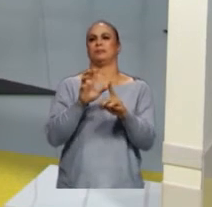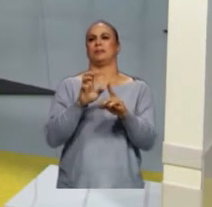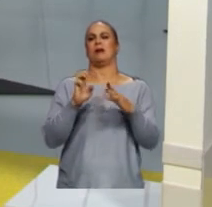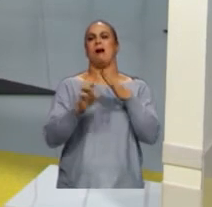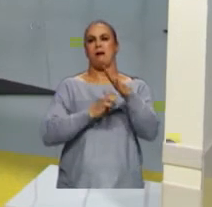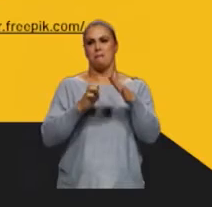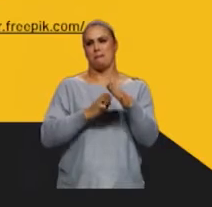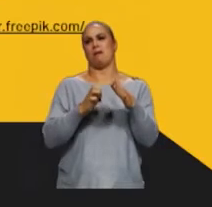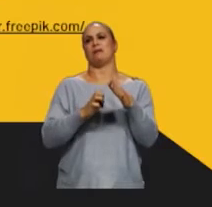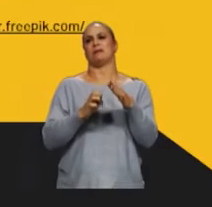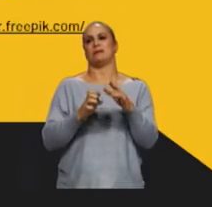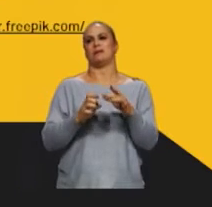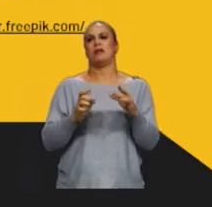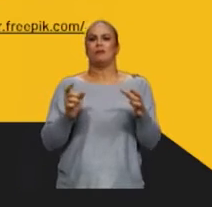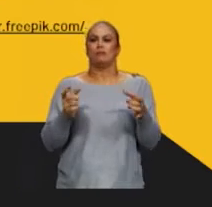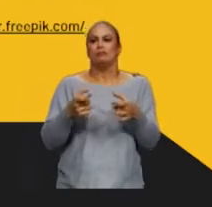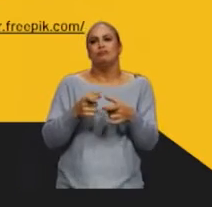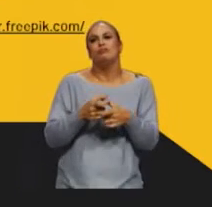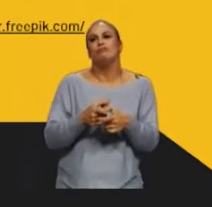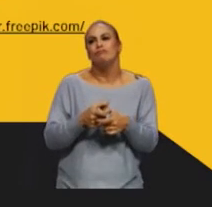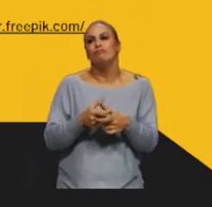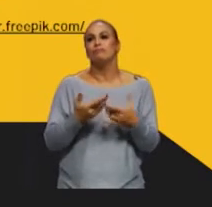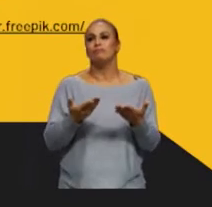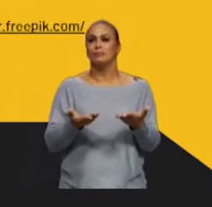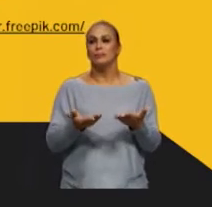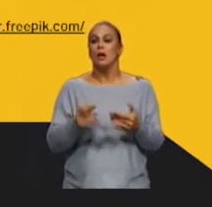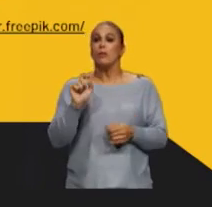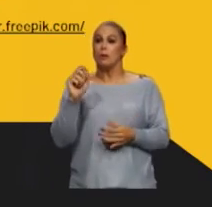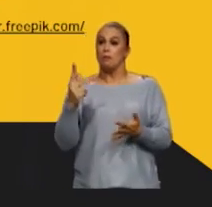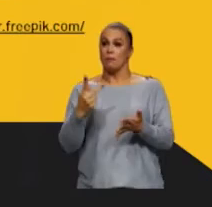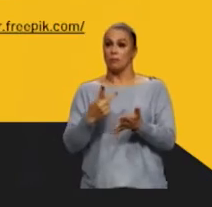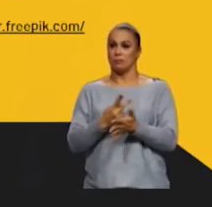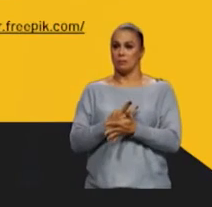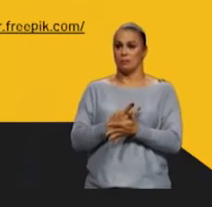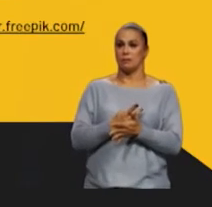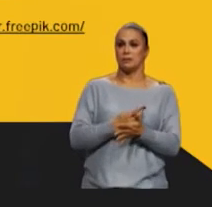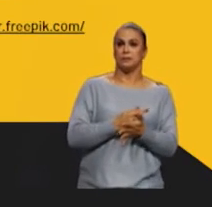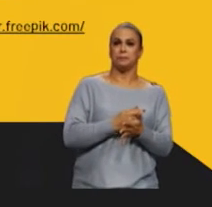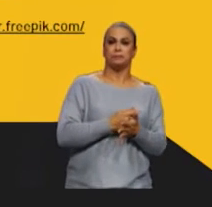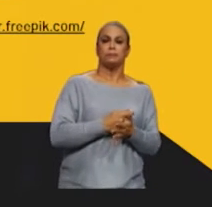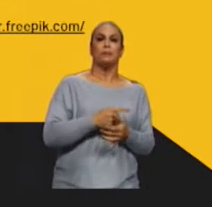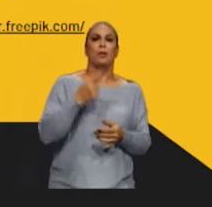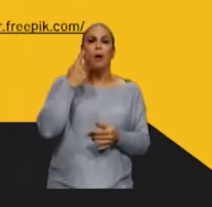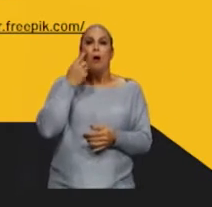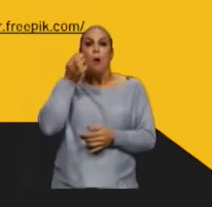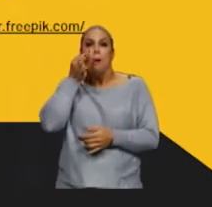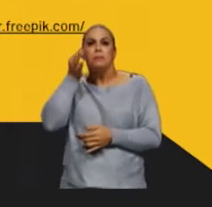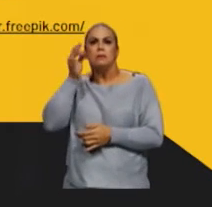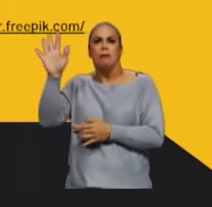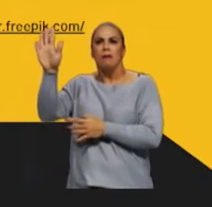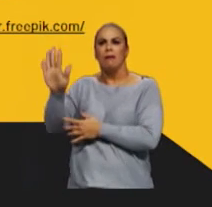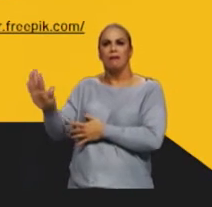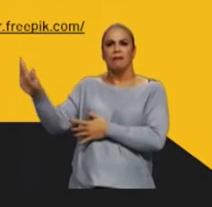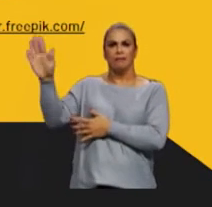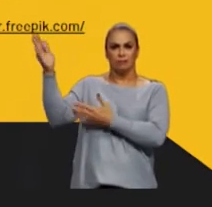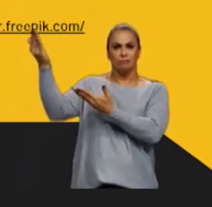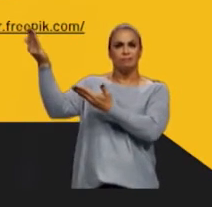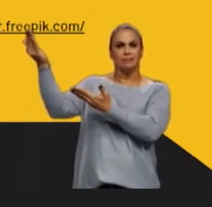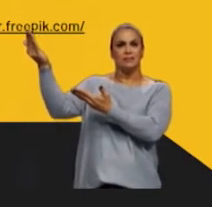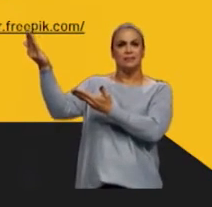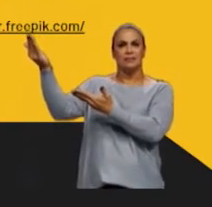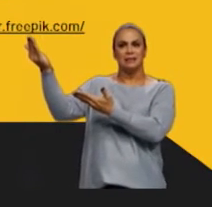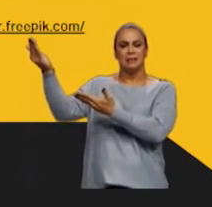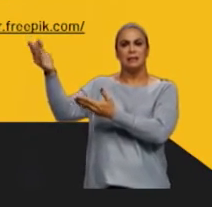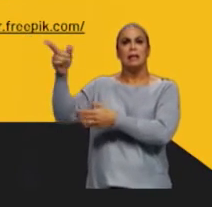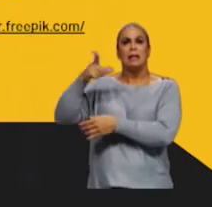as empresas, então, no capitalismo financeiro? No gráfico aí, né, você consegue perceber que tem um sujeito